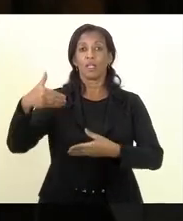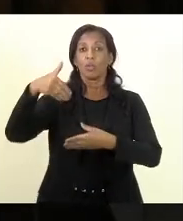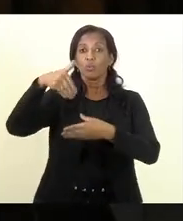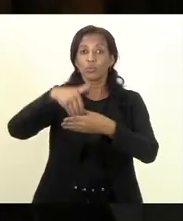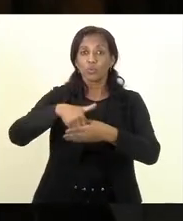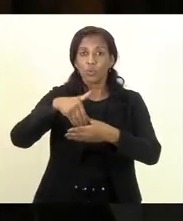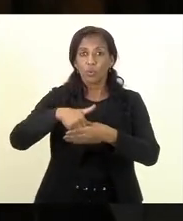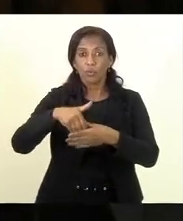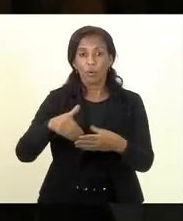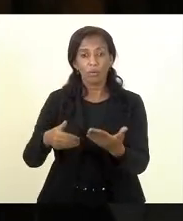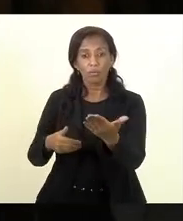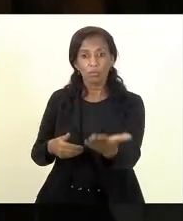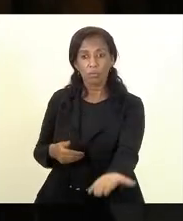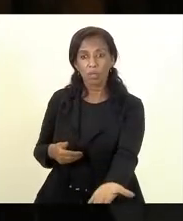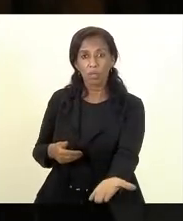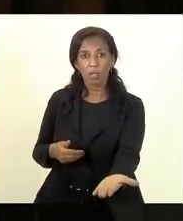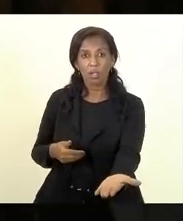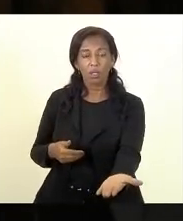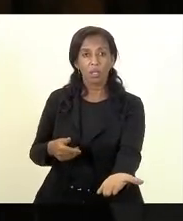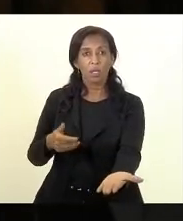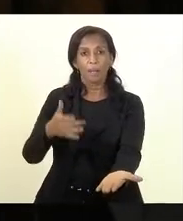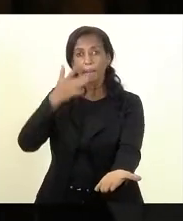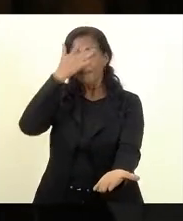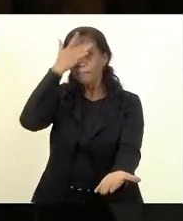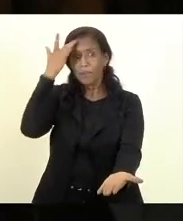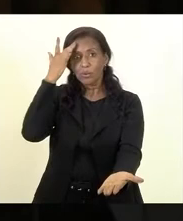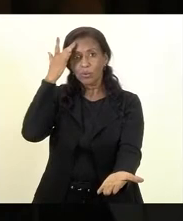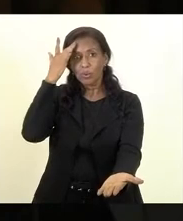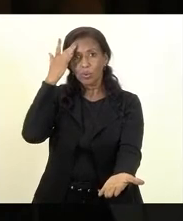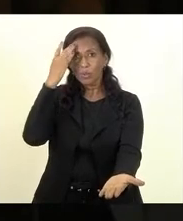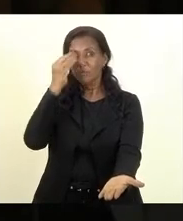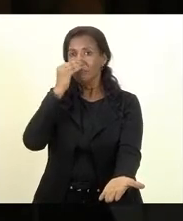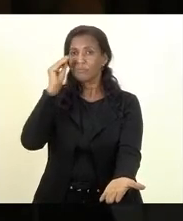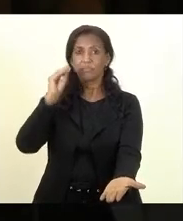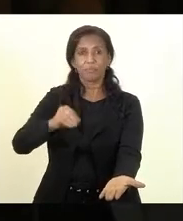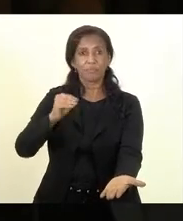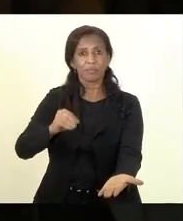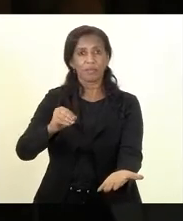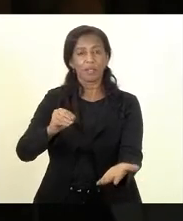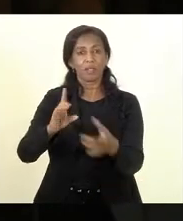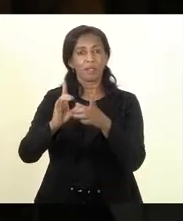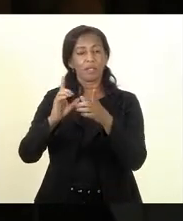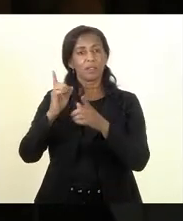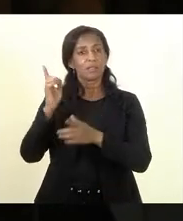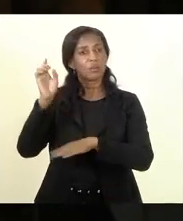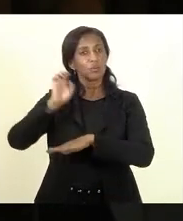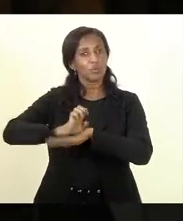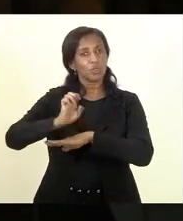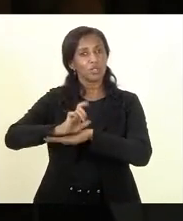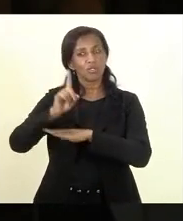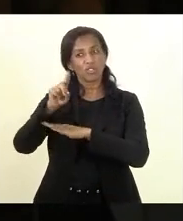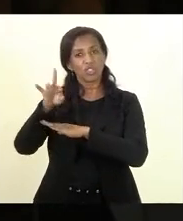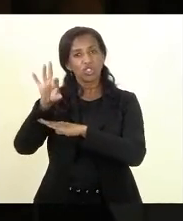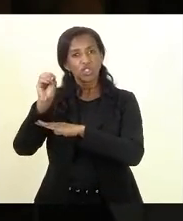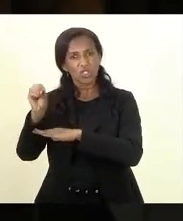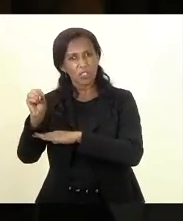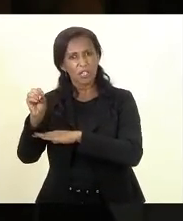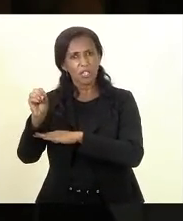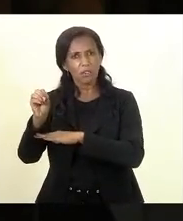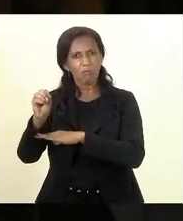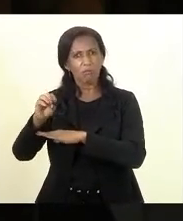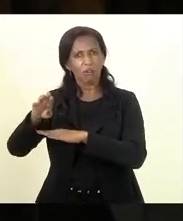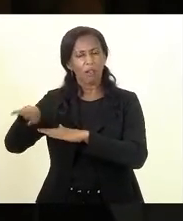que abomina o Estado Democrático do Direito. Aquele que